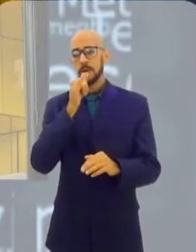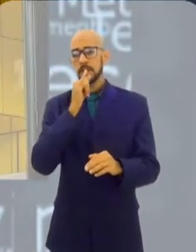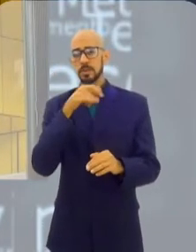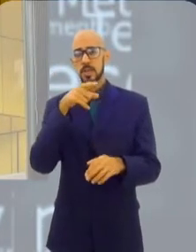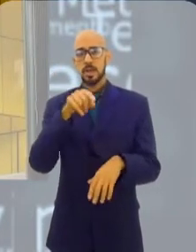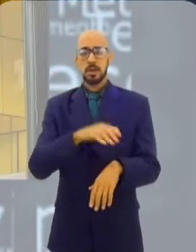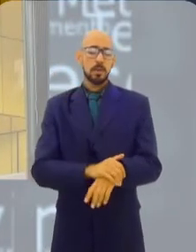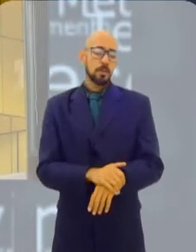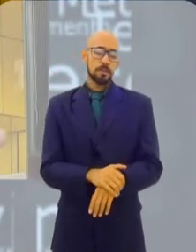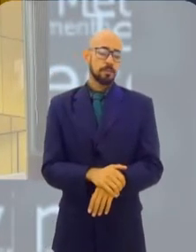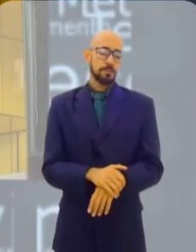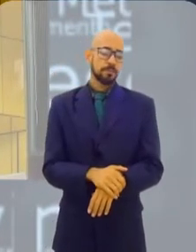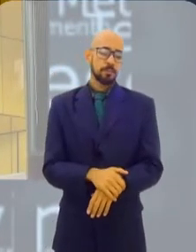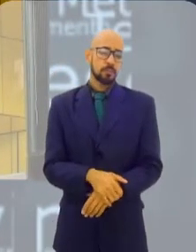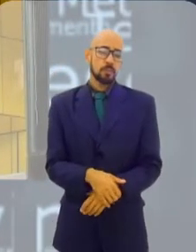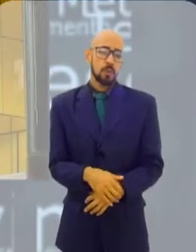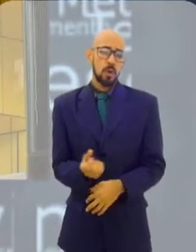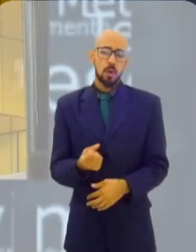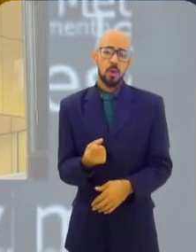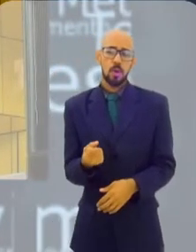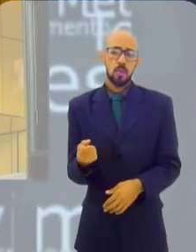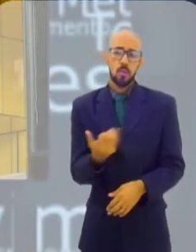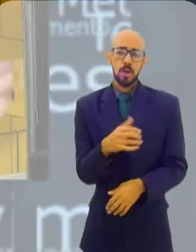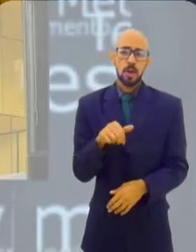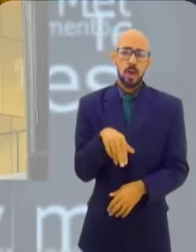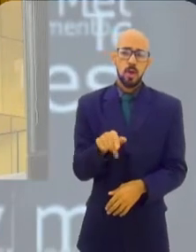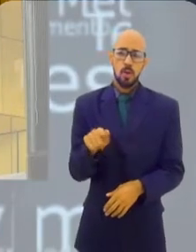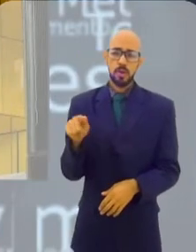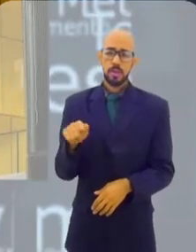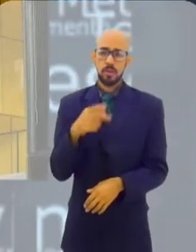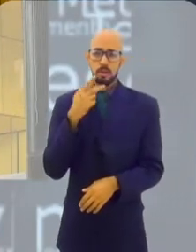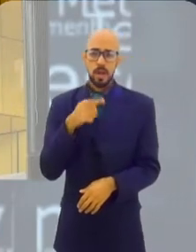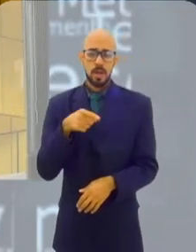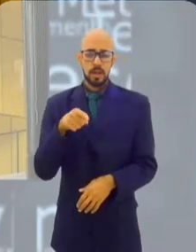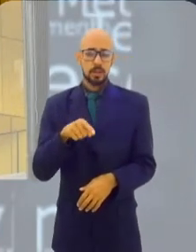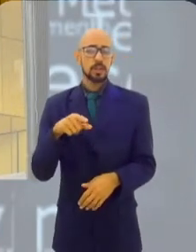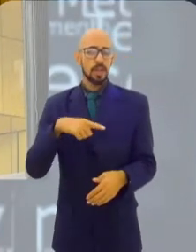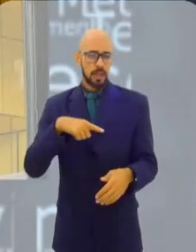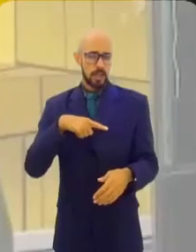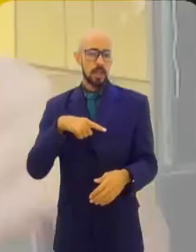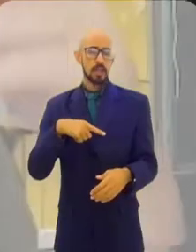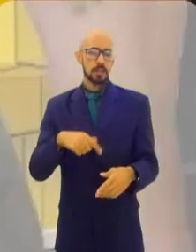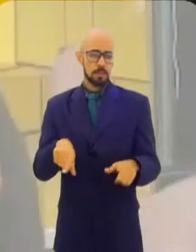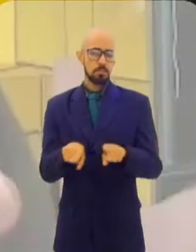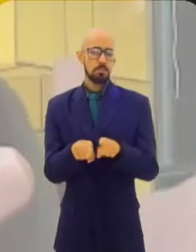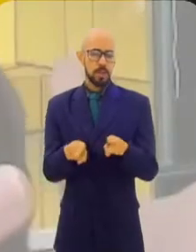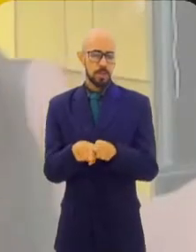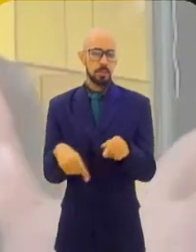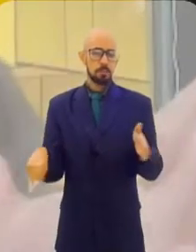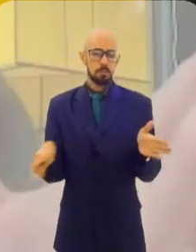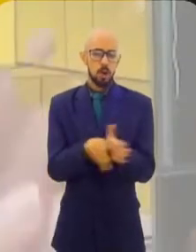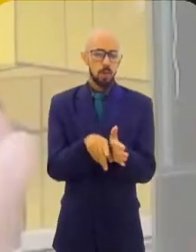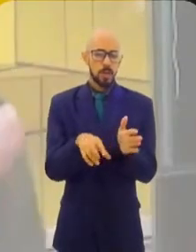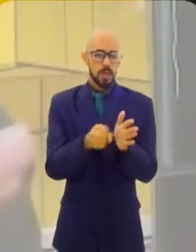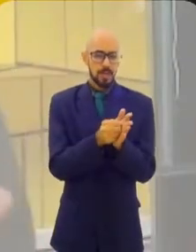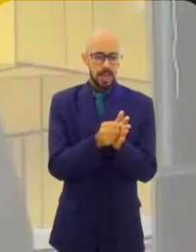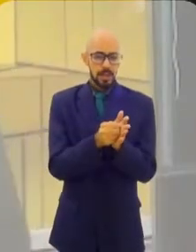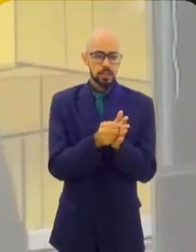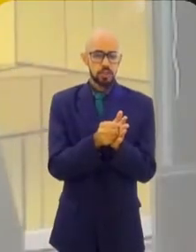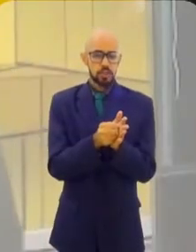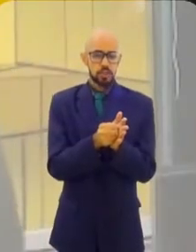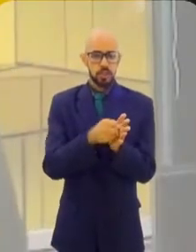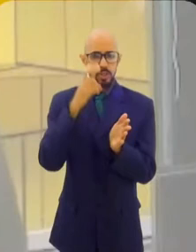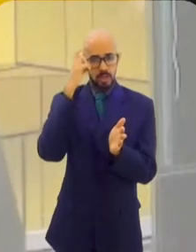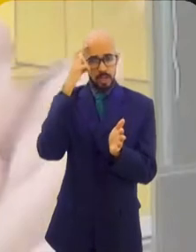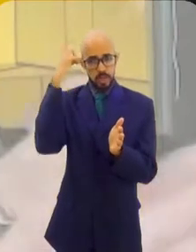exemplo. Aonde fala de Economia criativa ela fala com foco em propriedade intelectual muito tempo